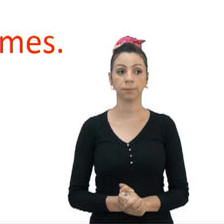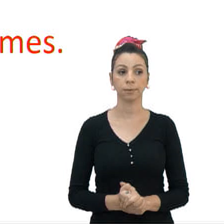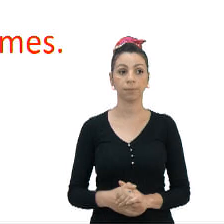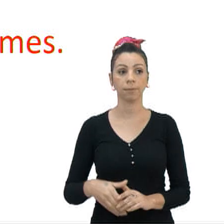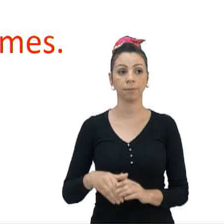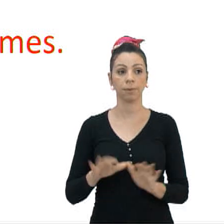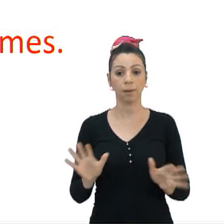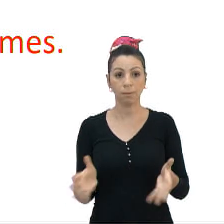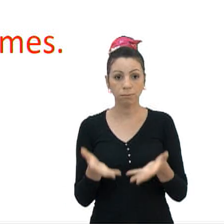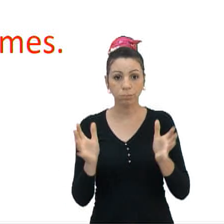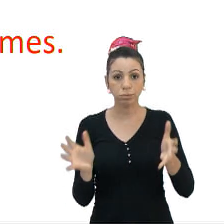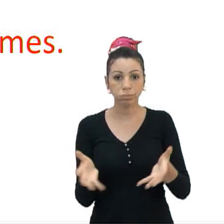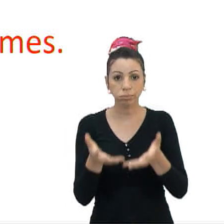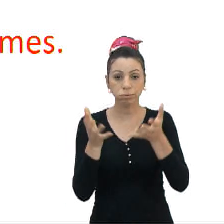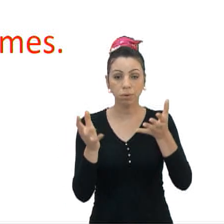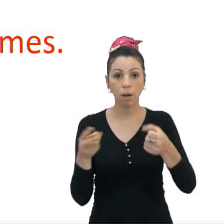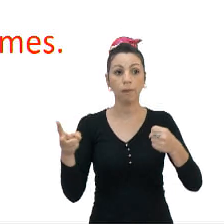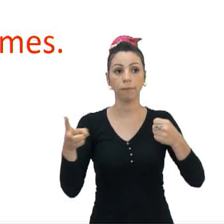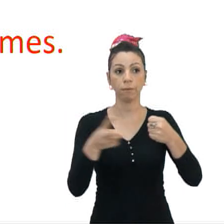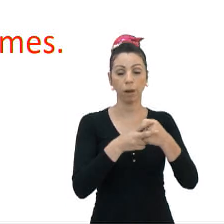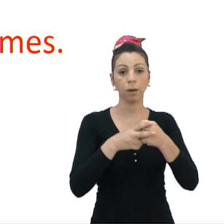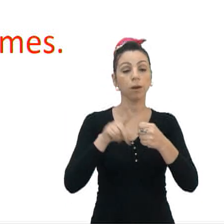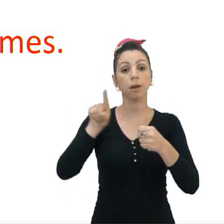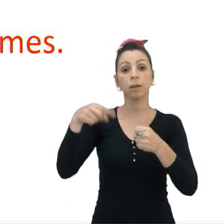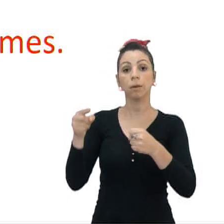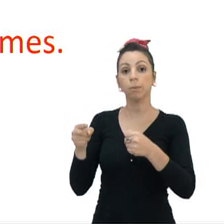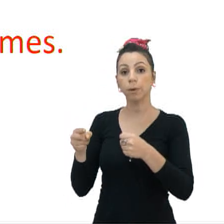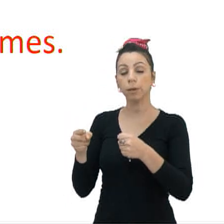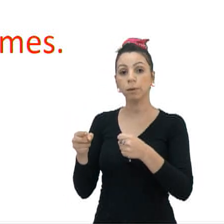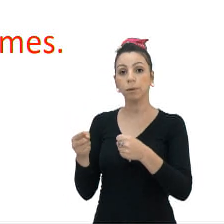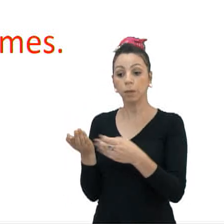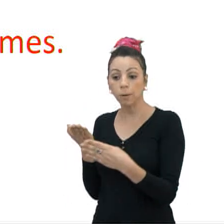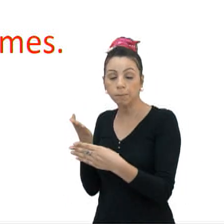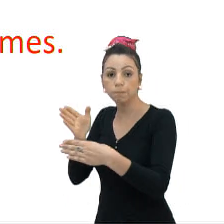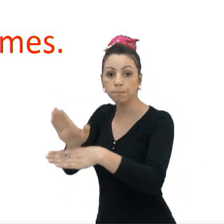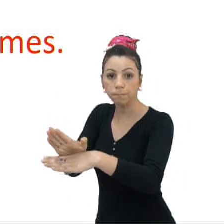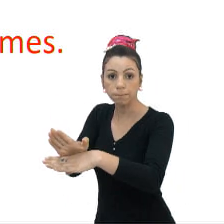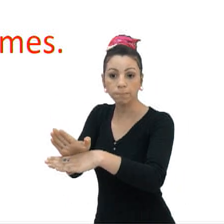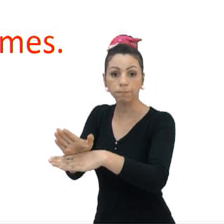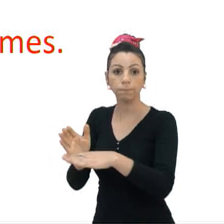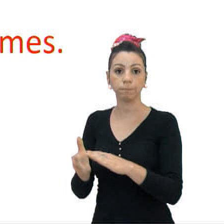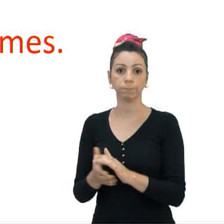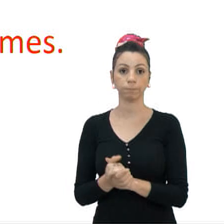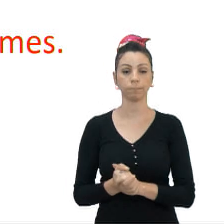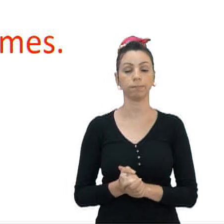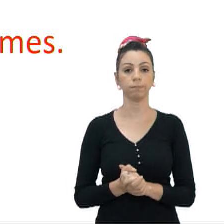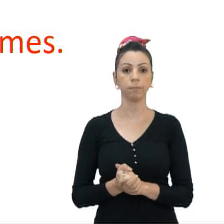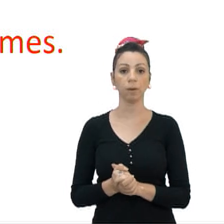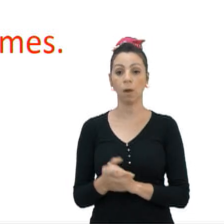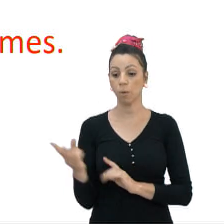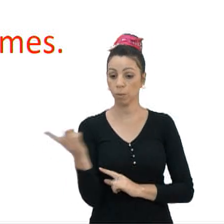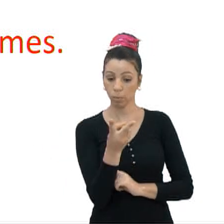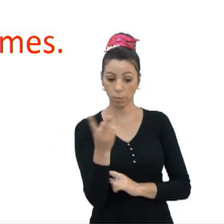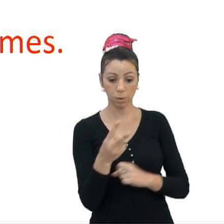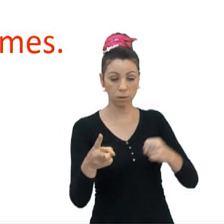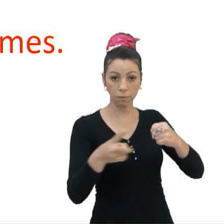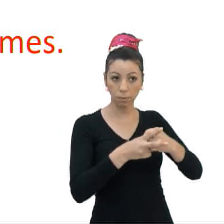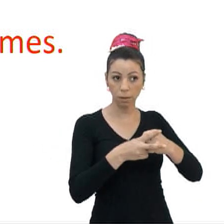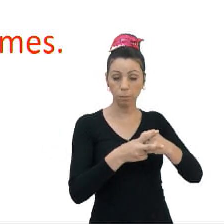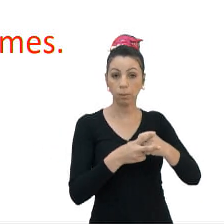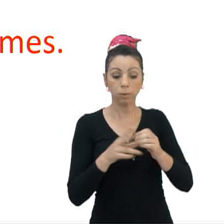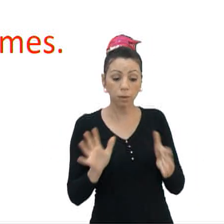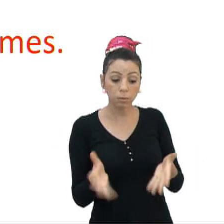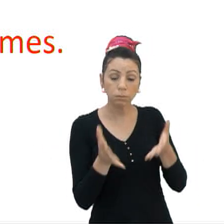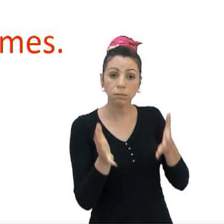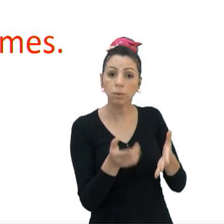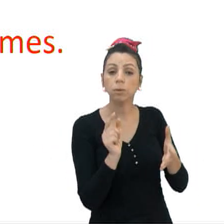é o meu verbo, e depois contribui é o outro verbo. Então, nesse trecho, eu tenho só dois verbos. O dignificam, ele